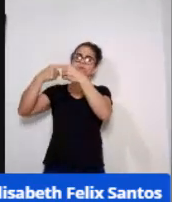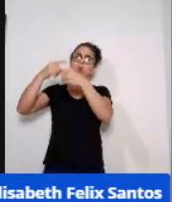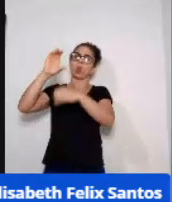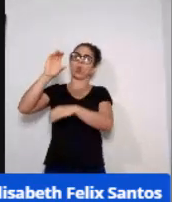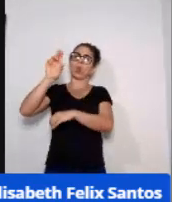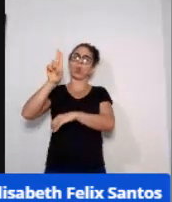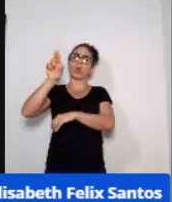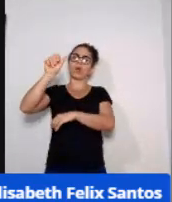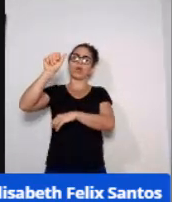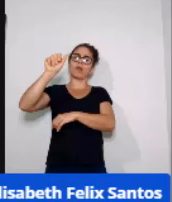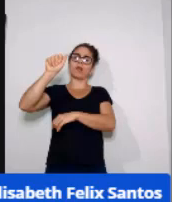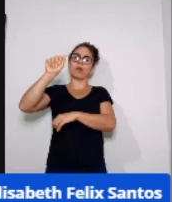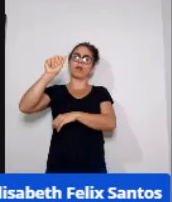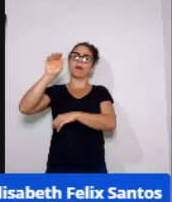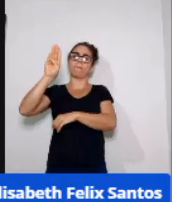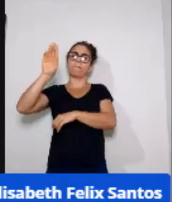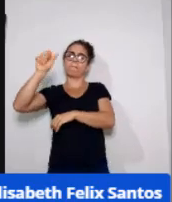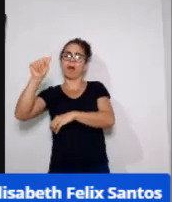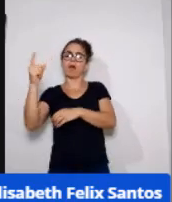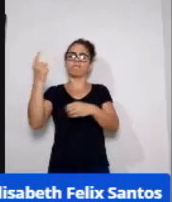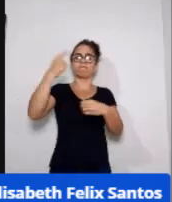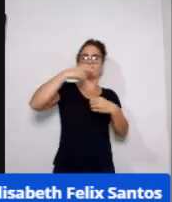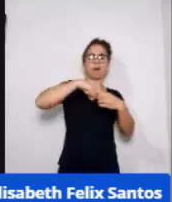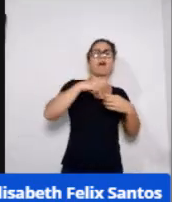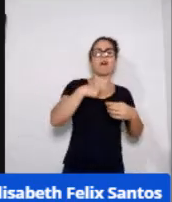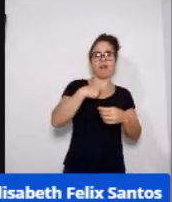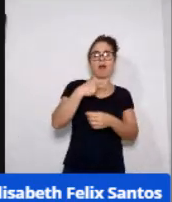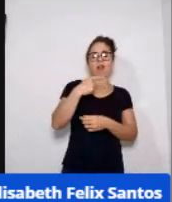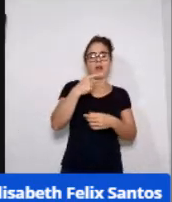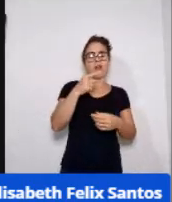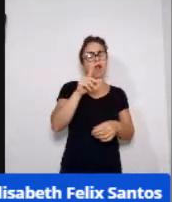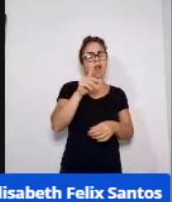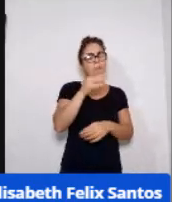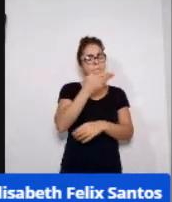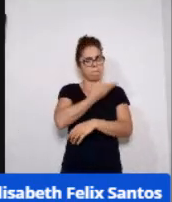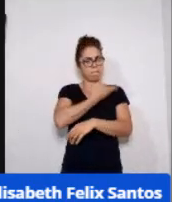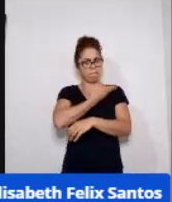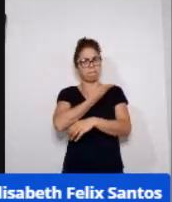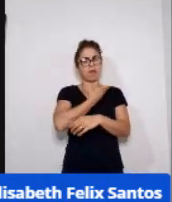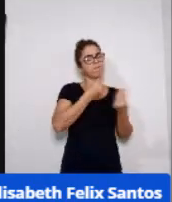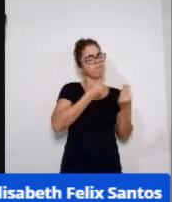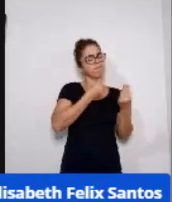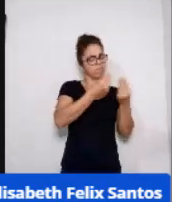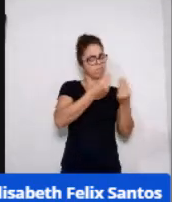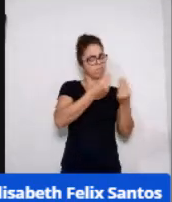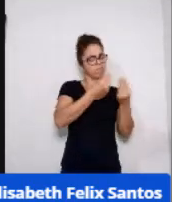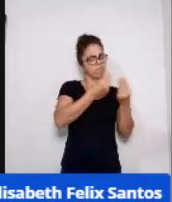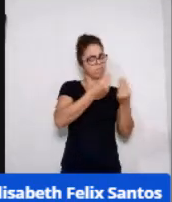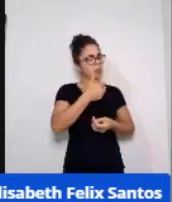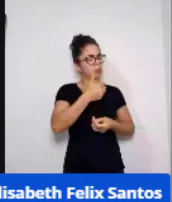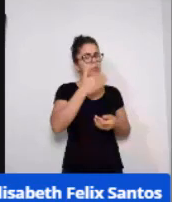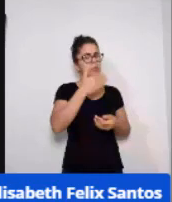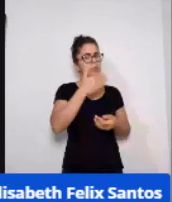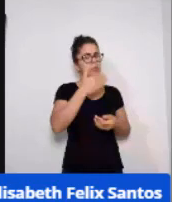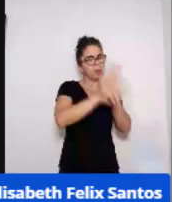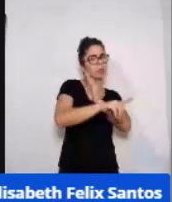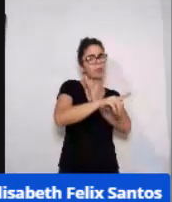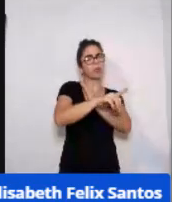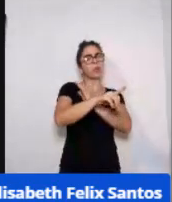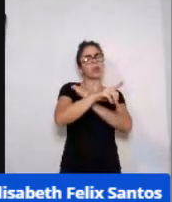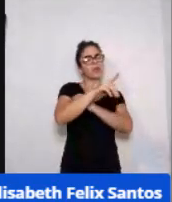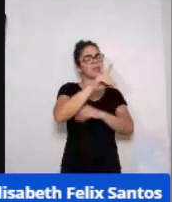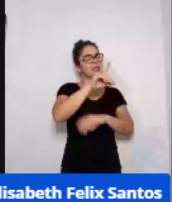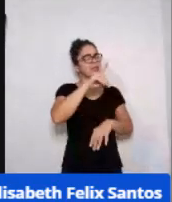essa Sônia Menezes perguntou para minha mãe, que era a orientadora do Leire Pimentel, se conhecia alguém que gostasse de